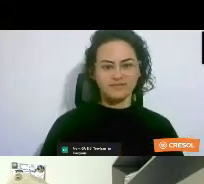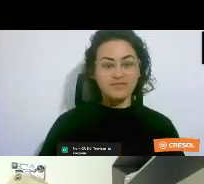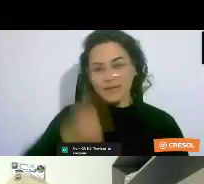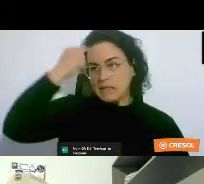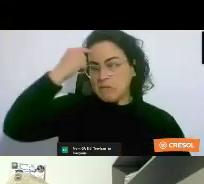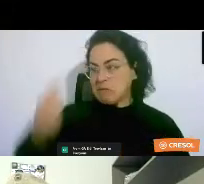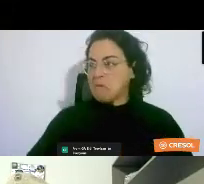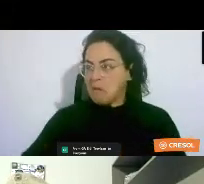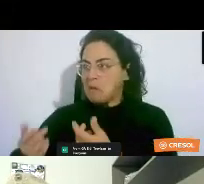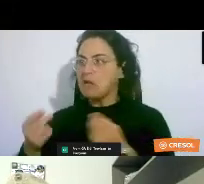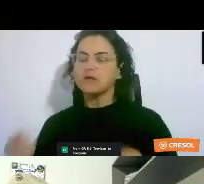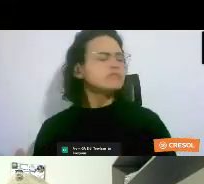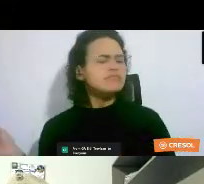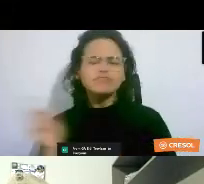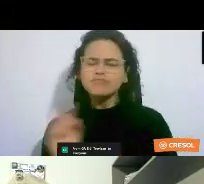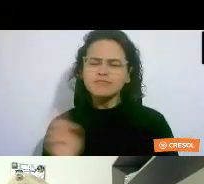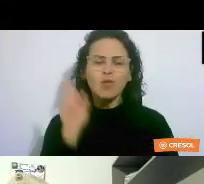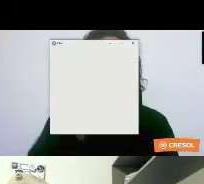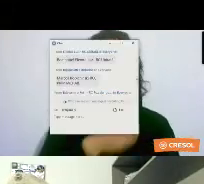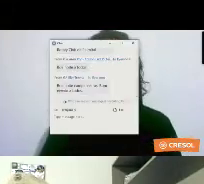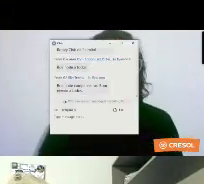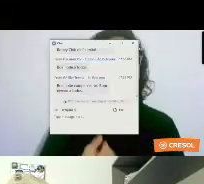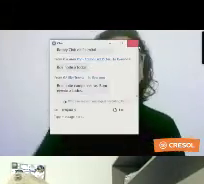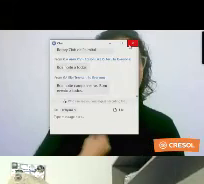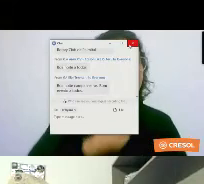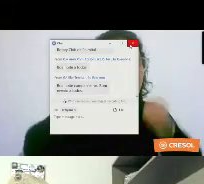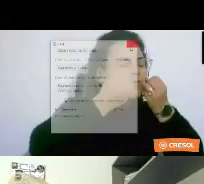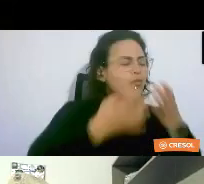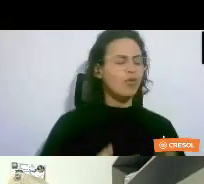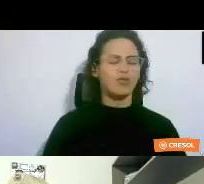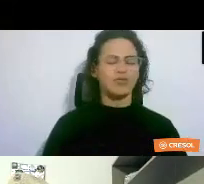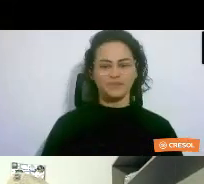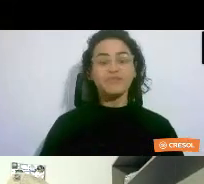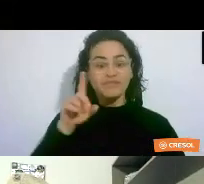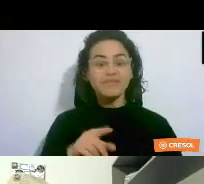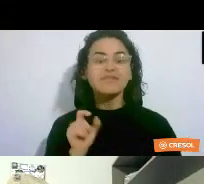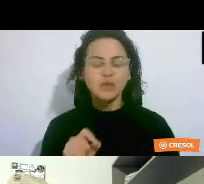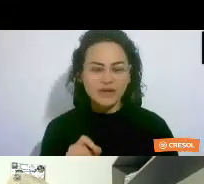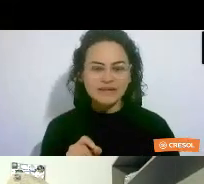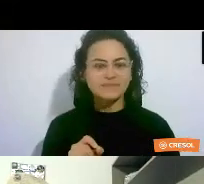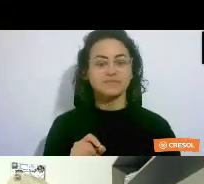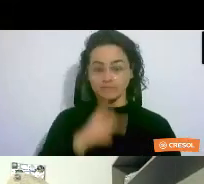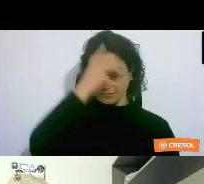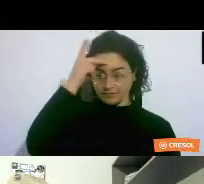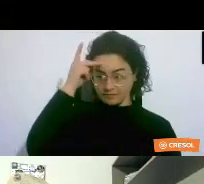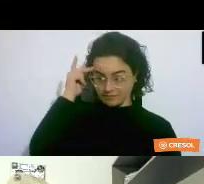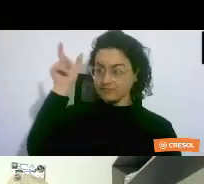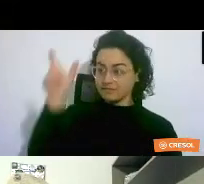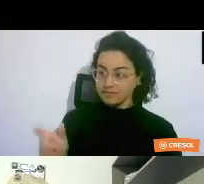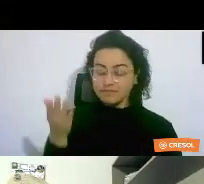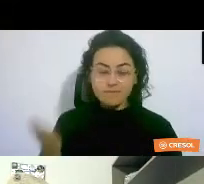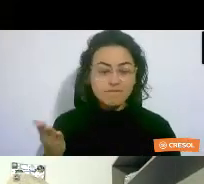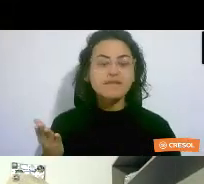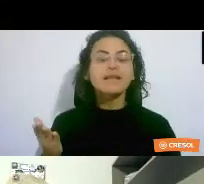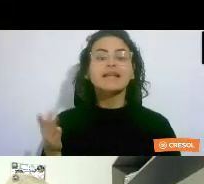O valor de um homem deve ser avaliado pelo que ele dá e não pelo que ele recebe. Então, isso já Einstein dizia há muitos